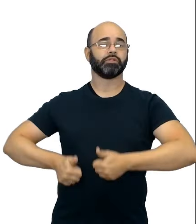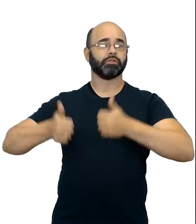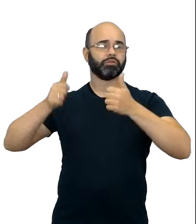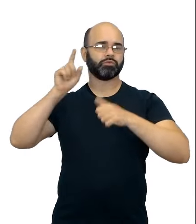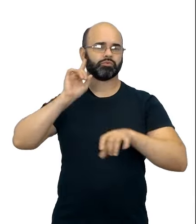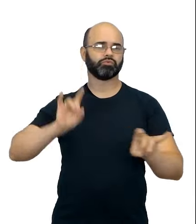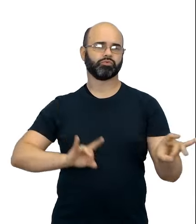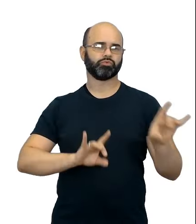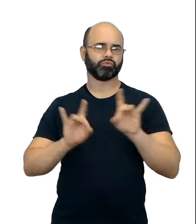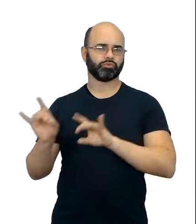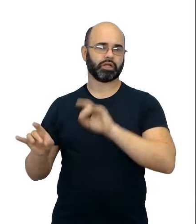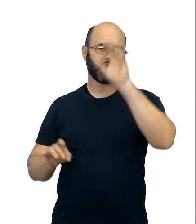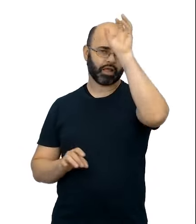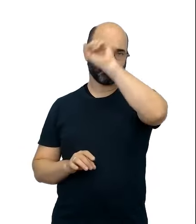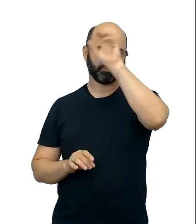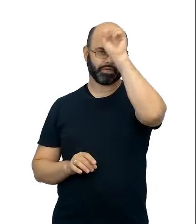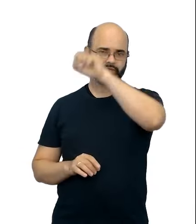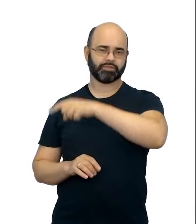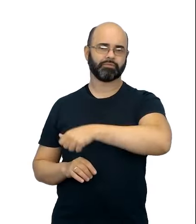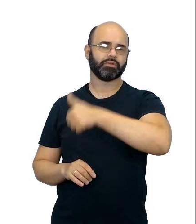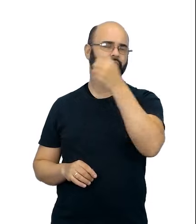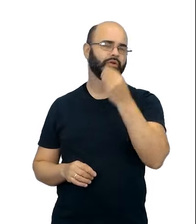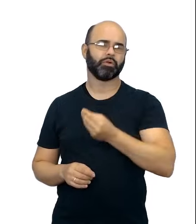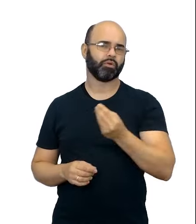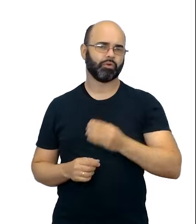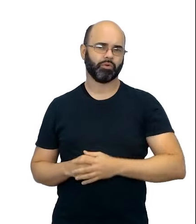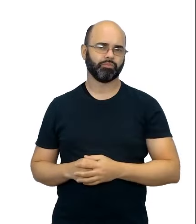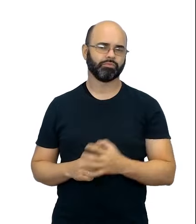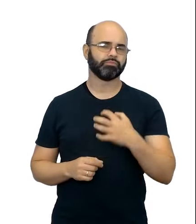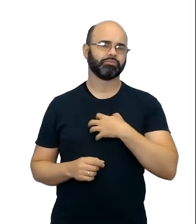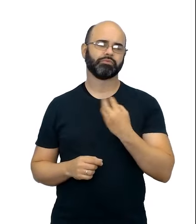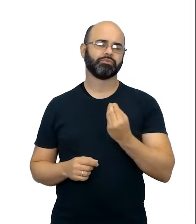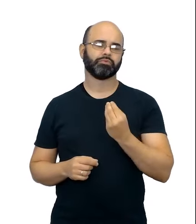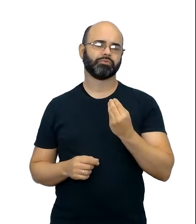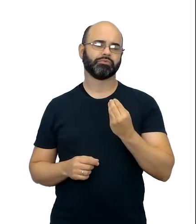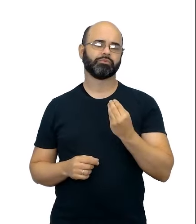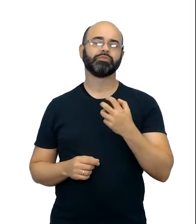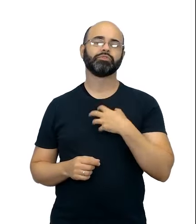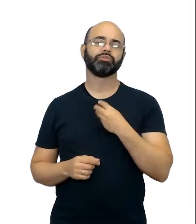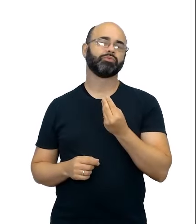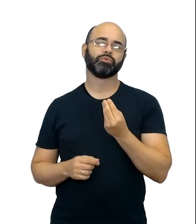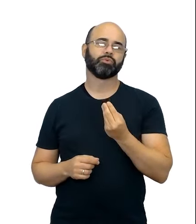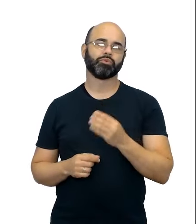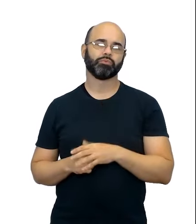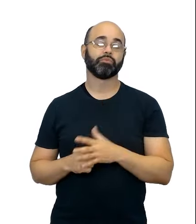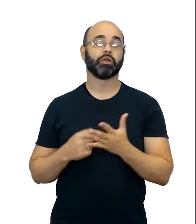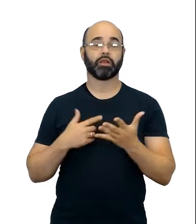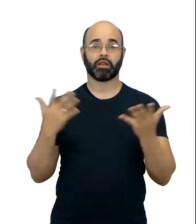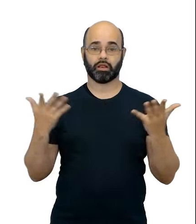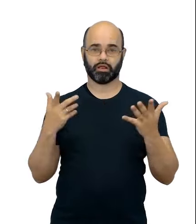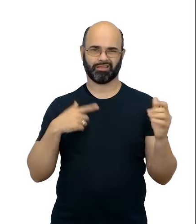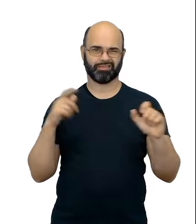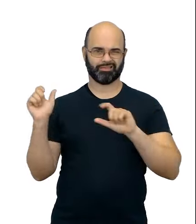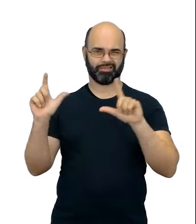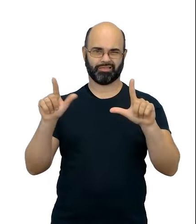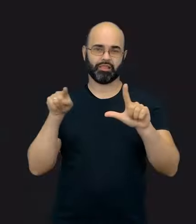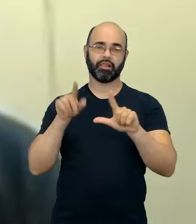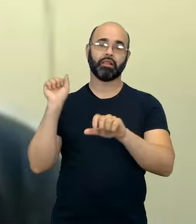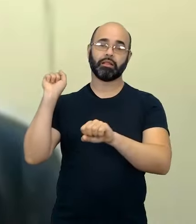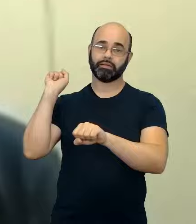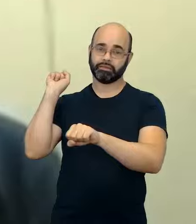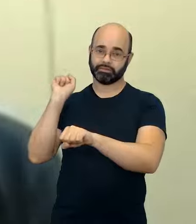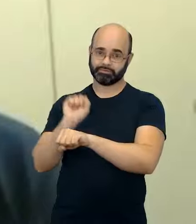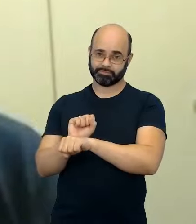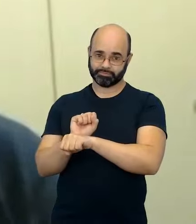da aprendizagem desses alunos? Como seria isso? De que maneira? Então, eu vou interromper esse compartilhamento do